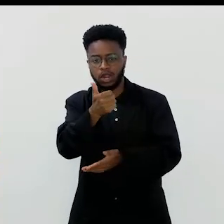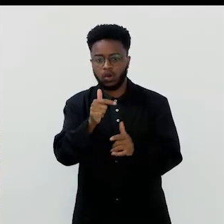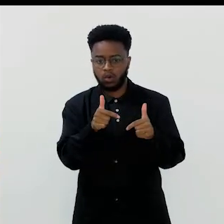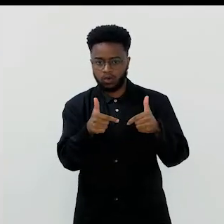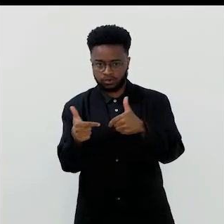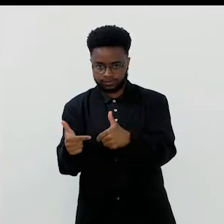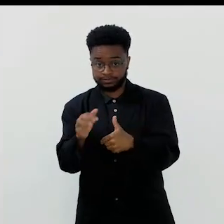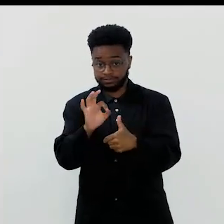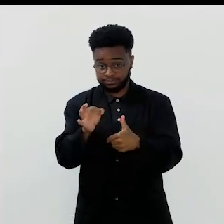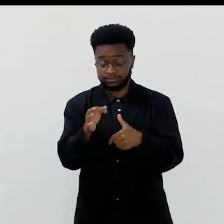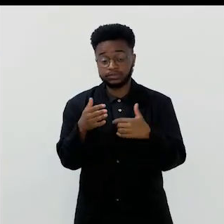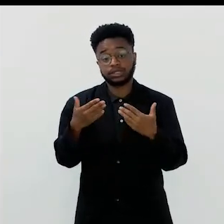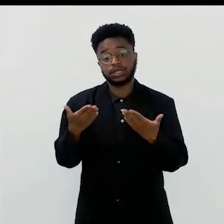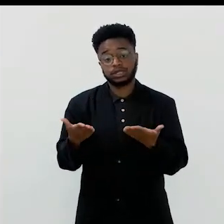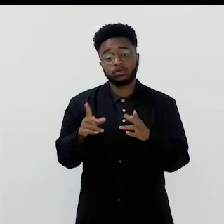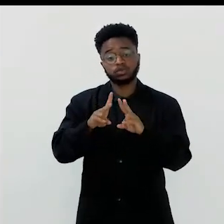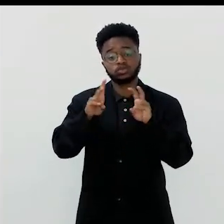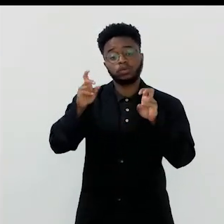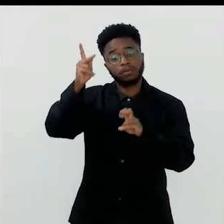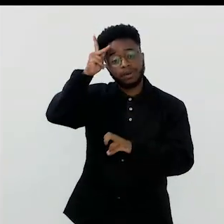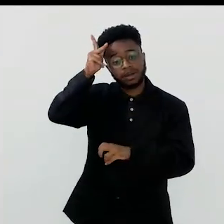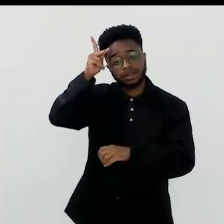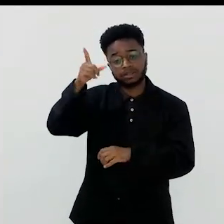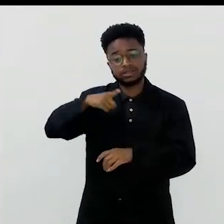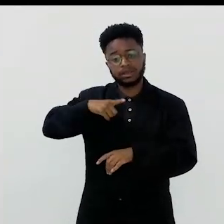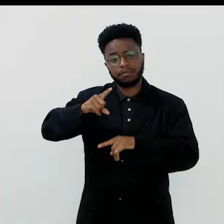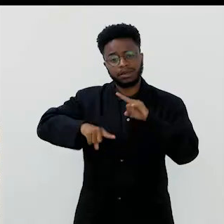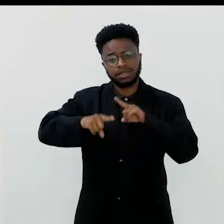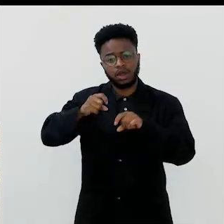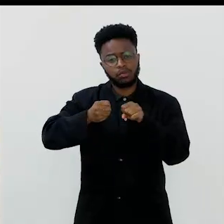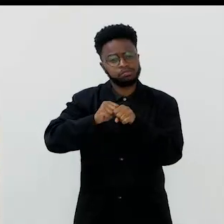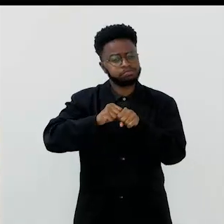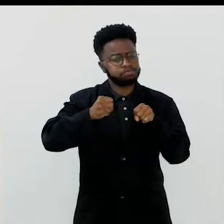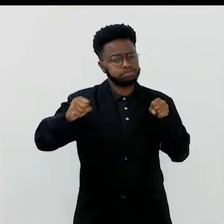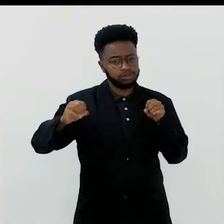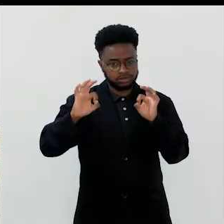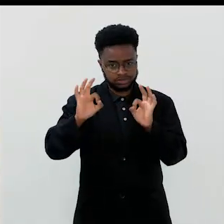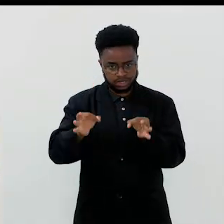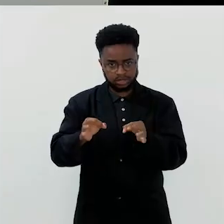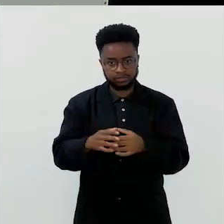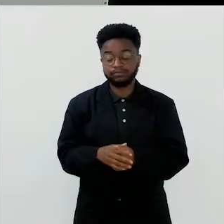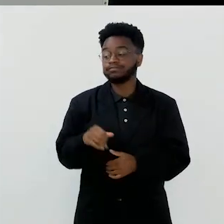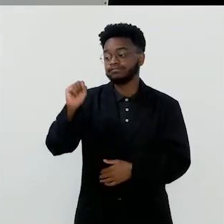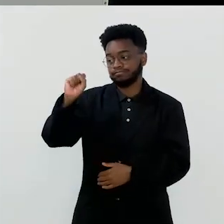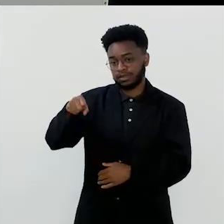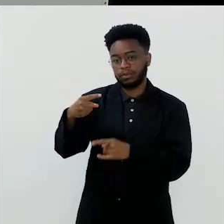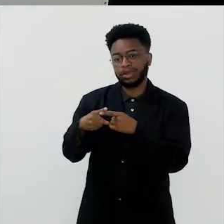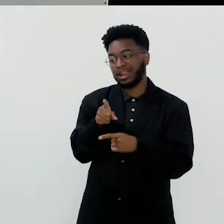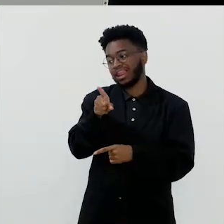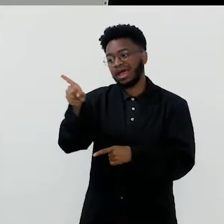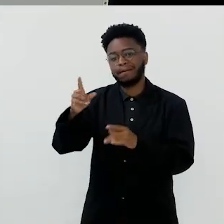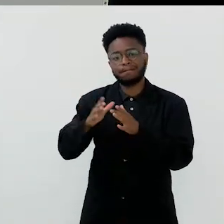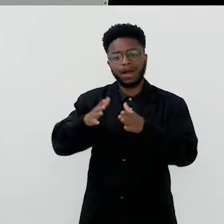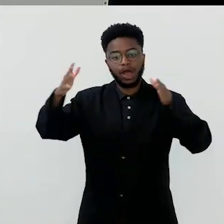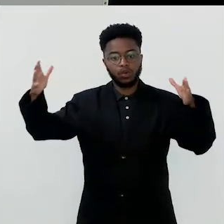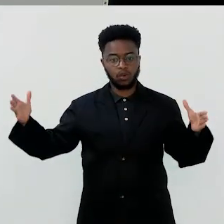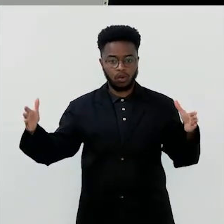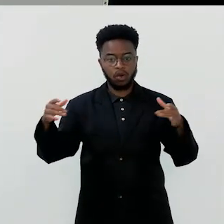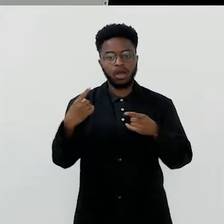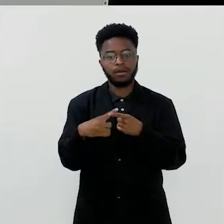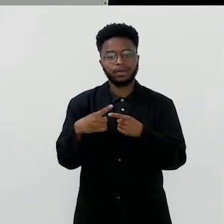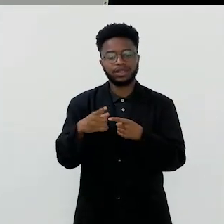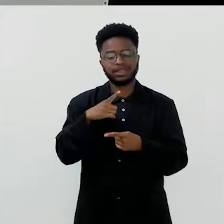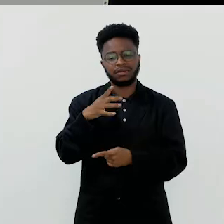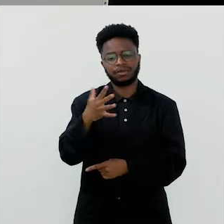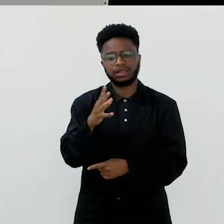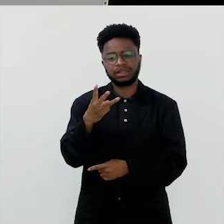né? Então, essa especialidade de Parintins são as grandes peças, né? Porque nossas dimensões elas são muito maiores,